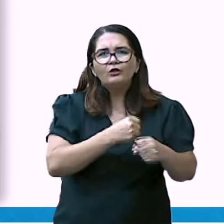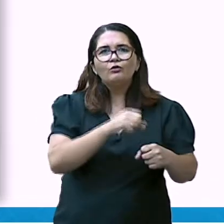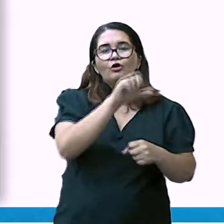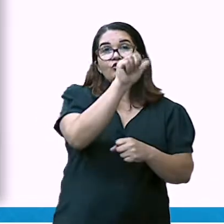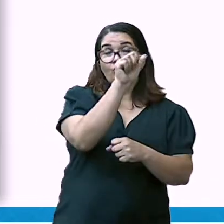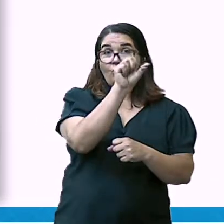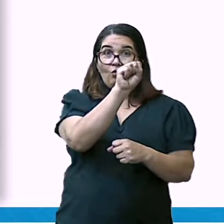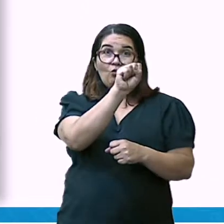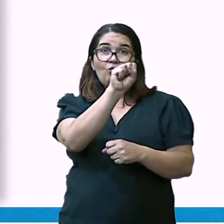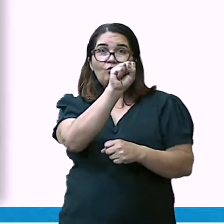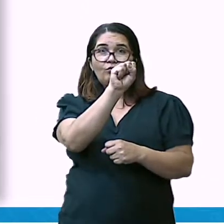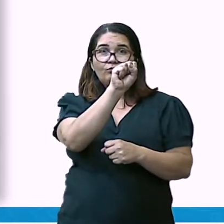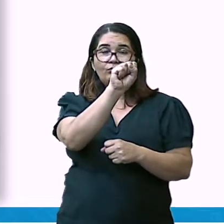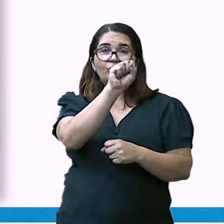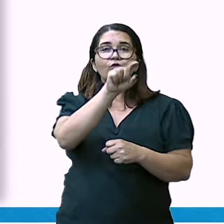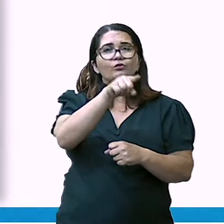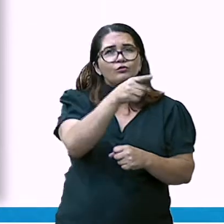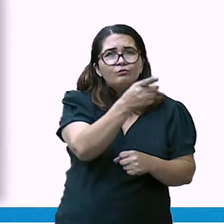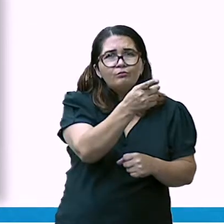elementos naturais